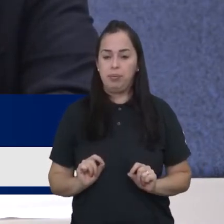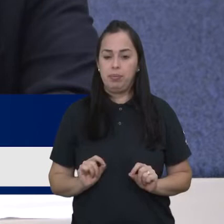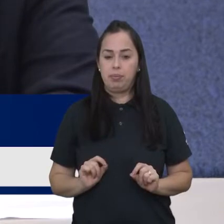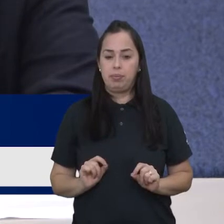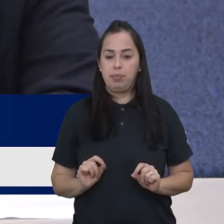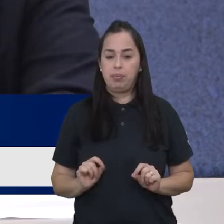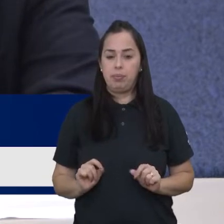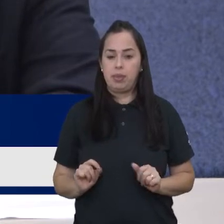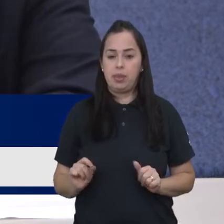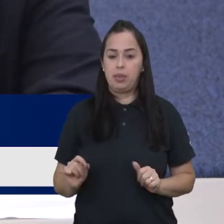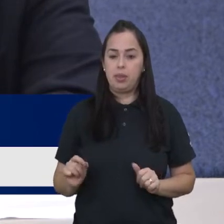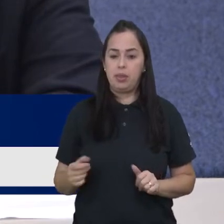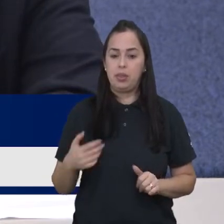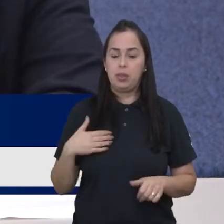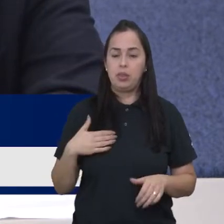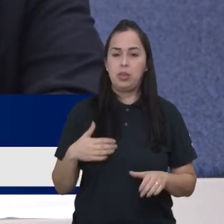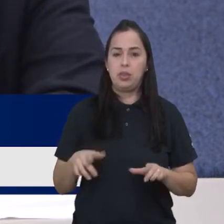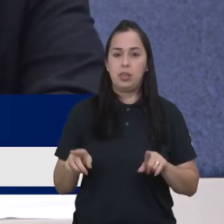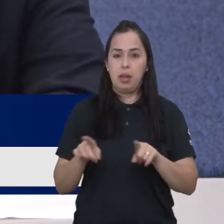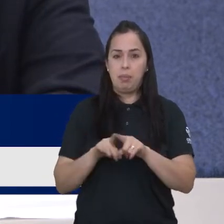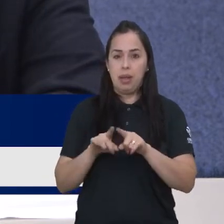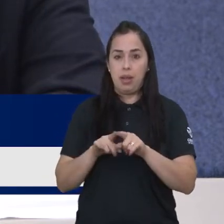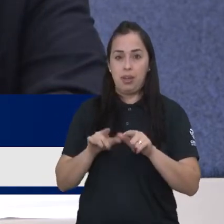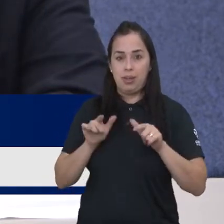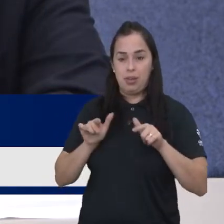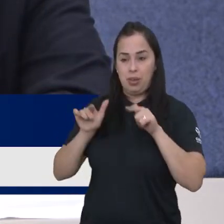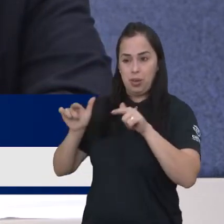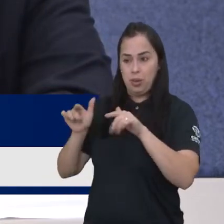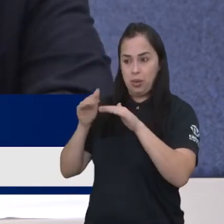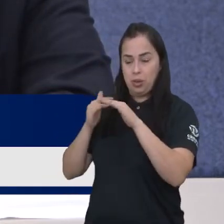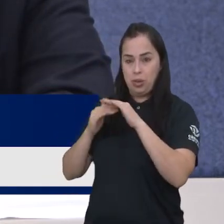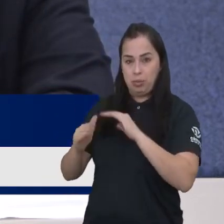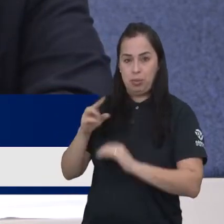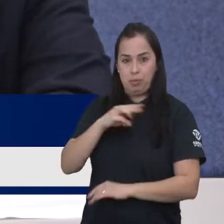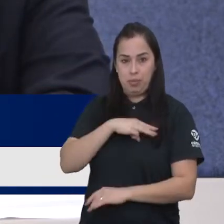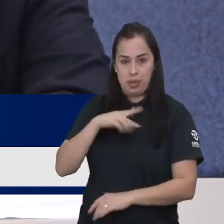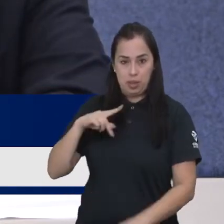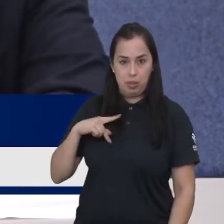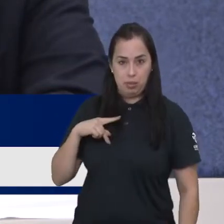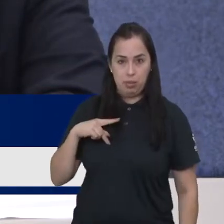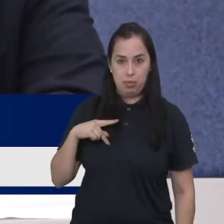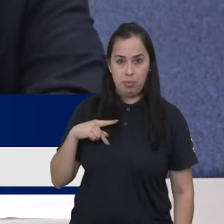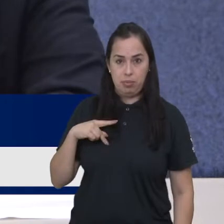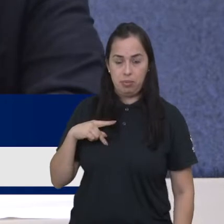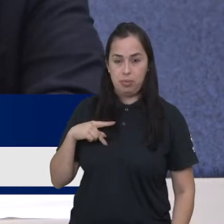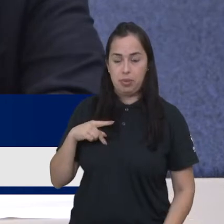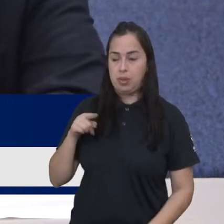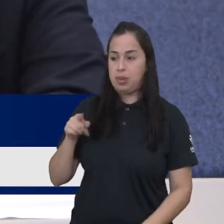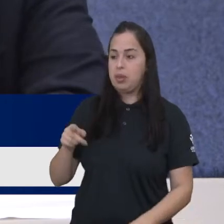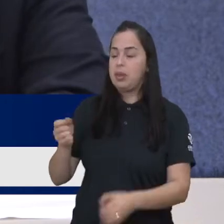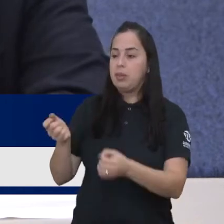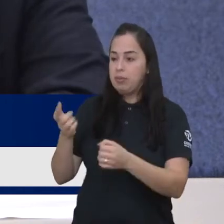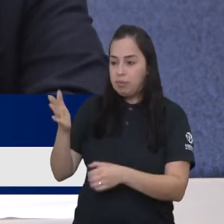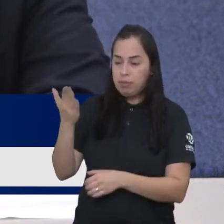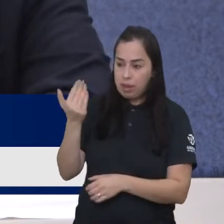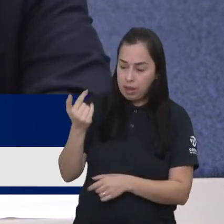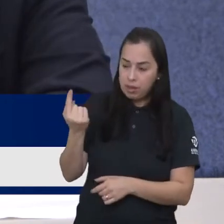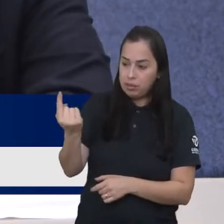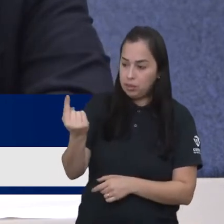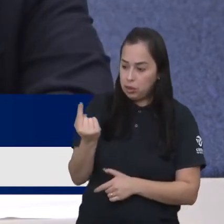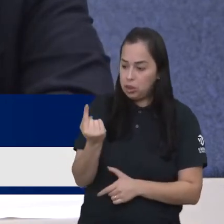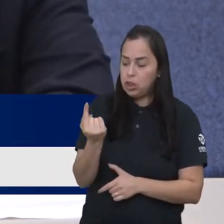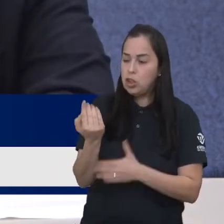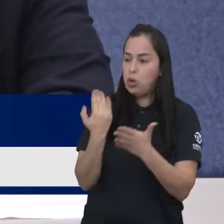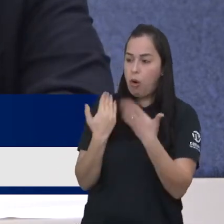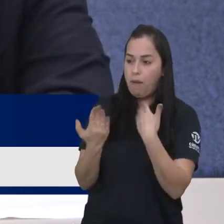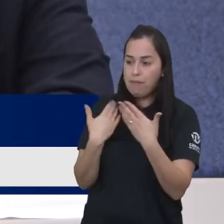de conversar, também encaminhamos um convite ao Ministério Público para que a gente possa escutá-los e